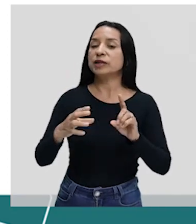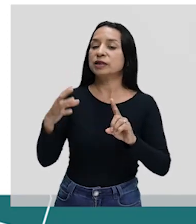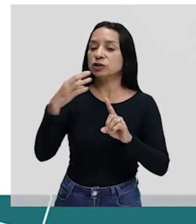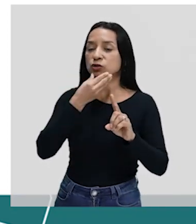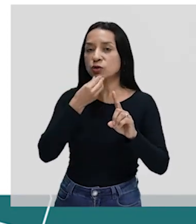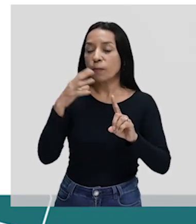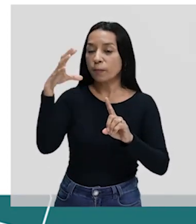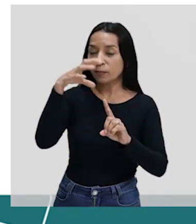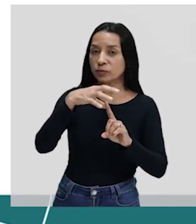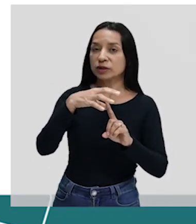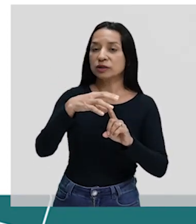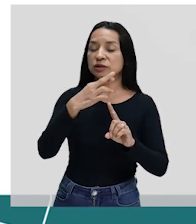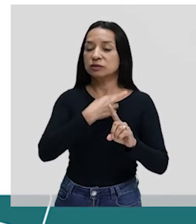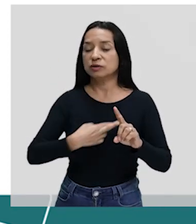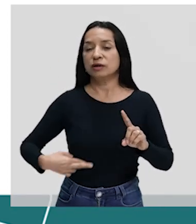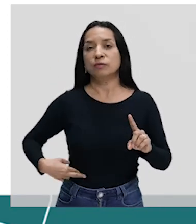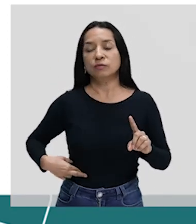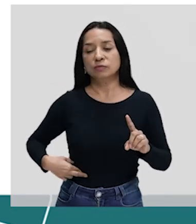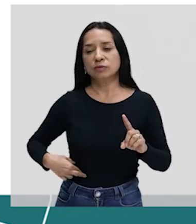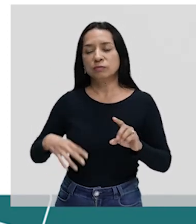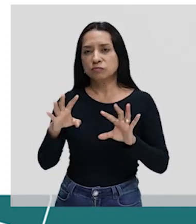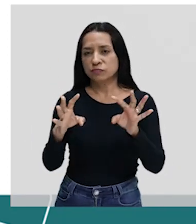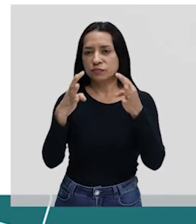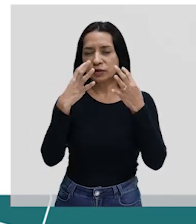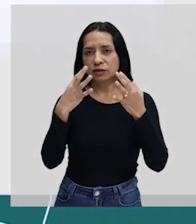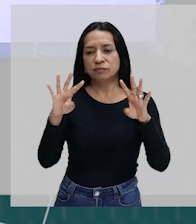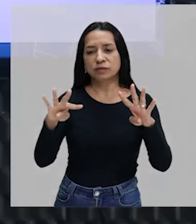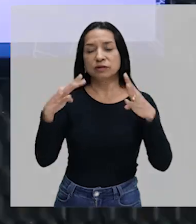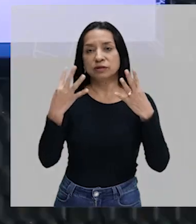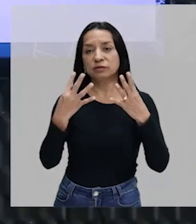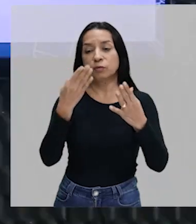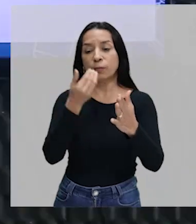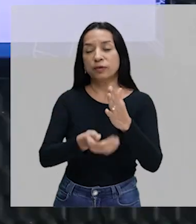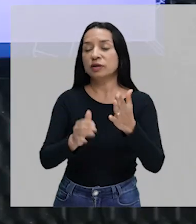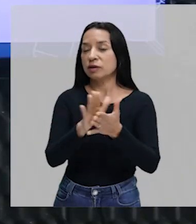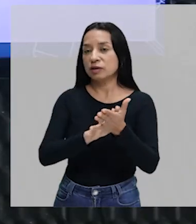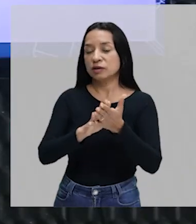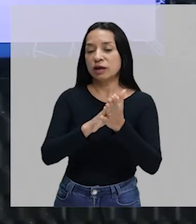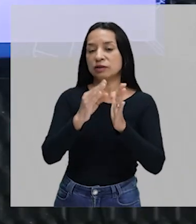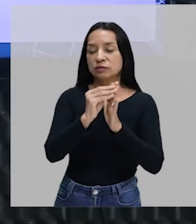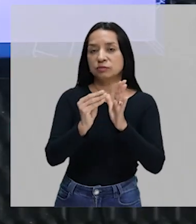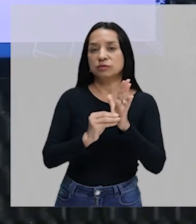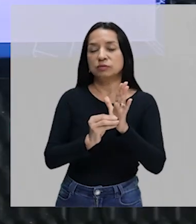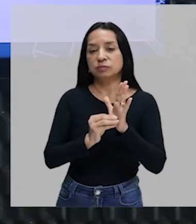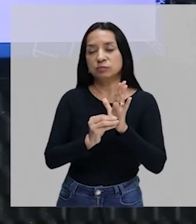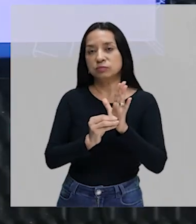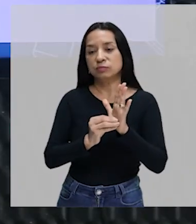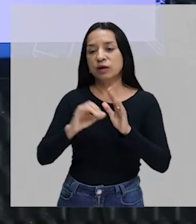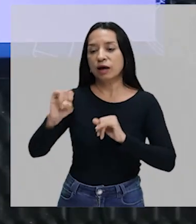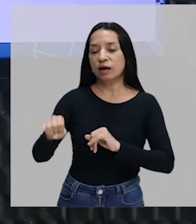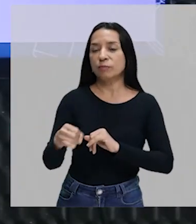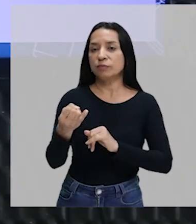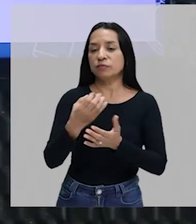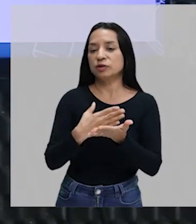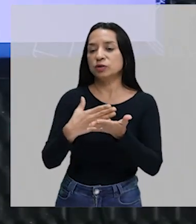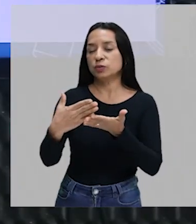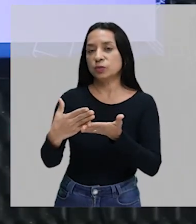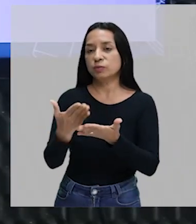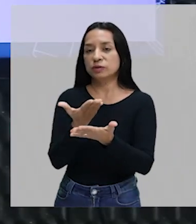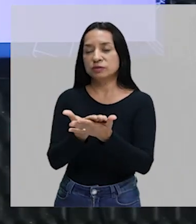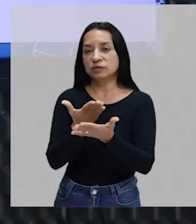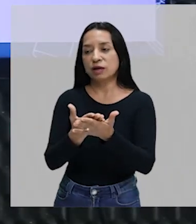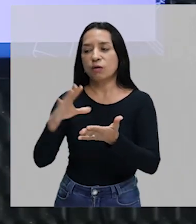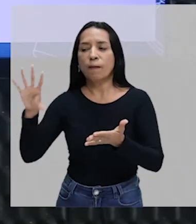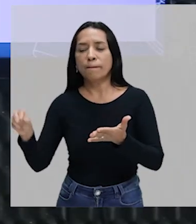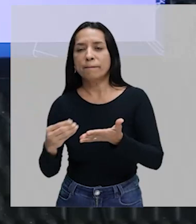não perder nada desse conteúdo. Ele está dividido em 5 tópicos. Aproveita aí esse comecinho da aula, pega logo o caderno,